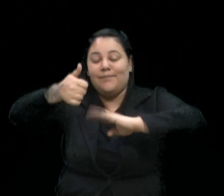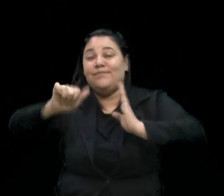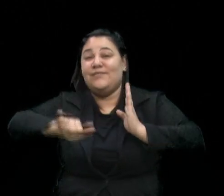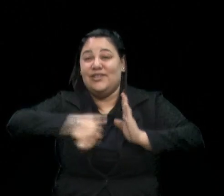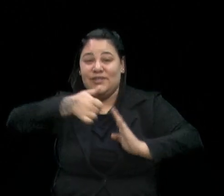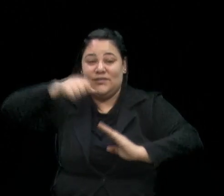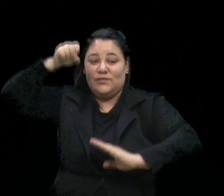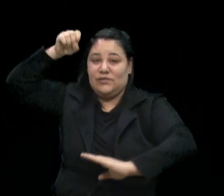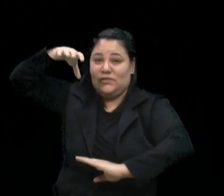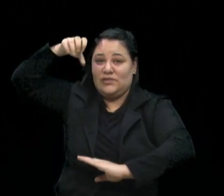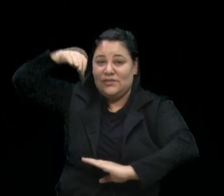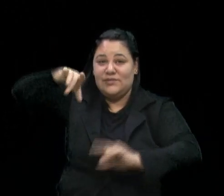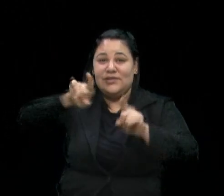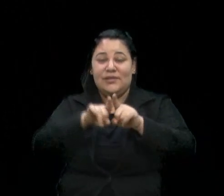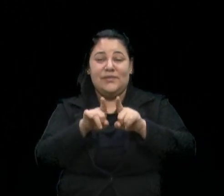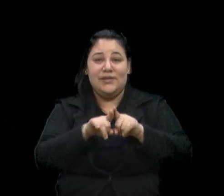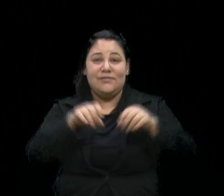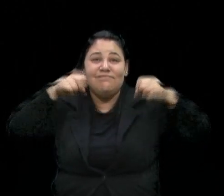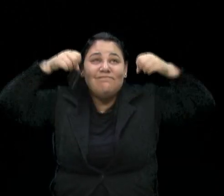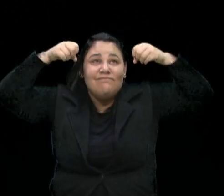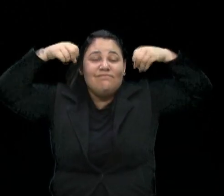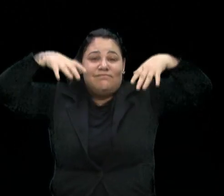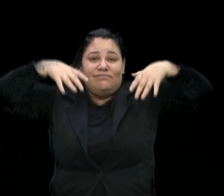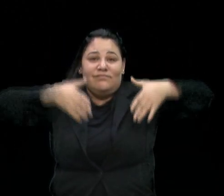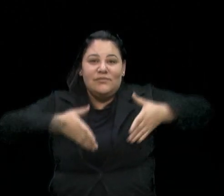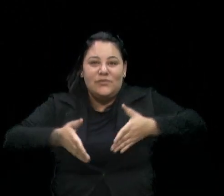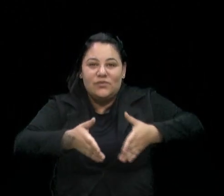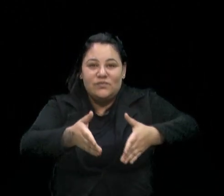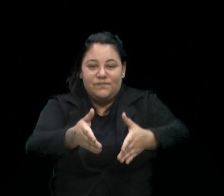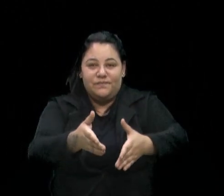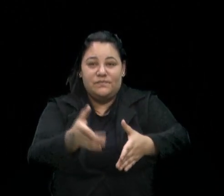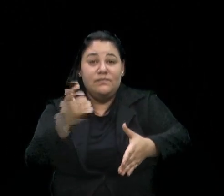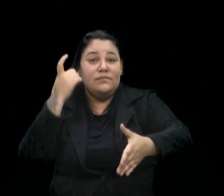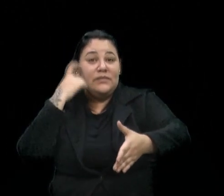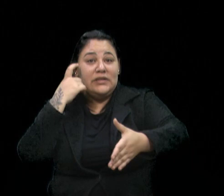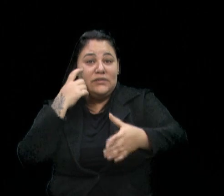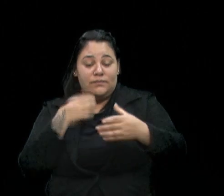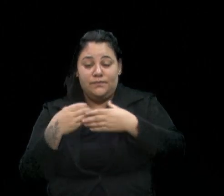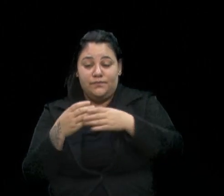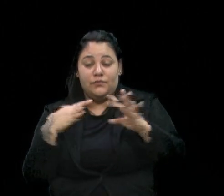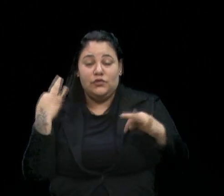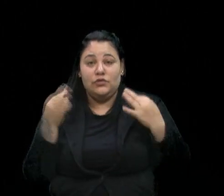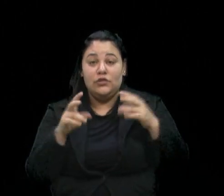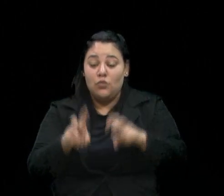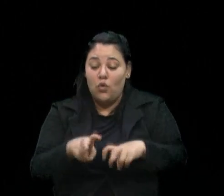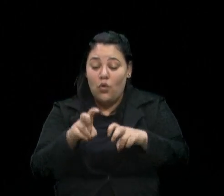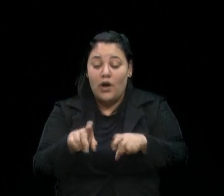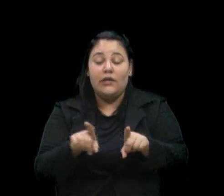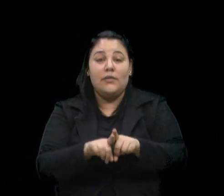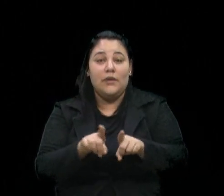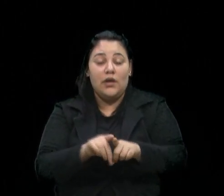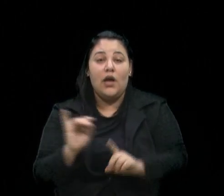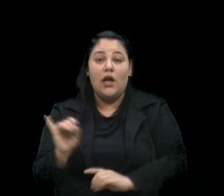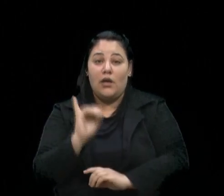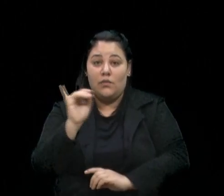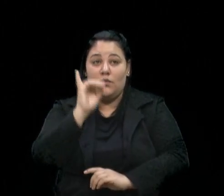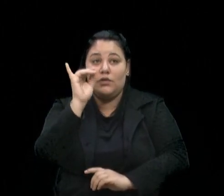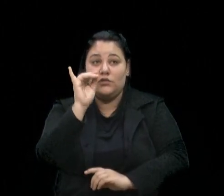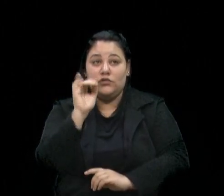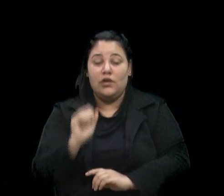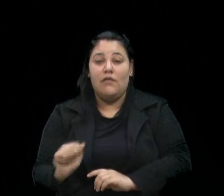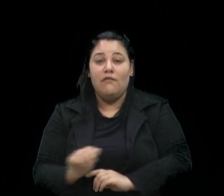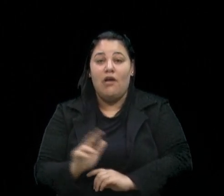na iluminação da via. Pensar no turismo rural é sinônimo de incremento na renda, é a valorização do